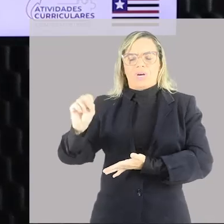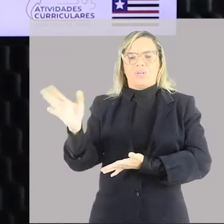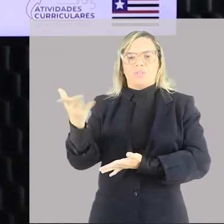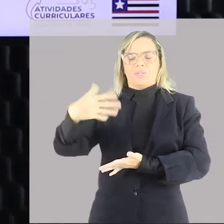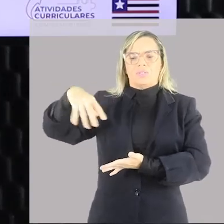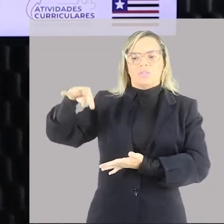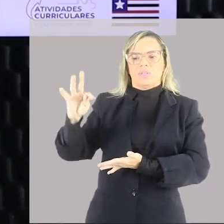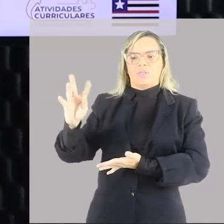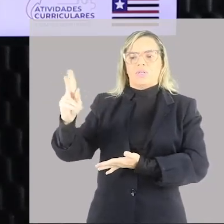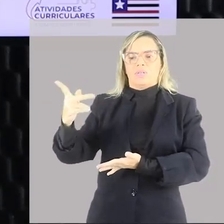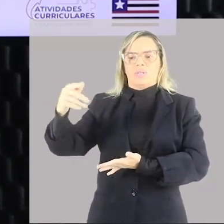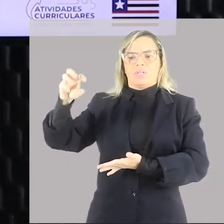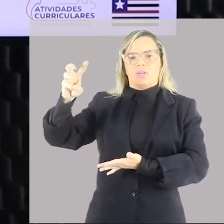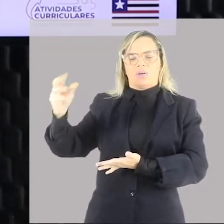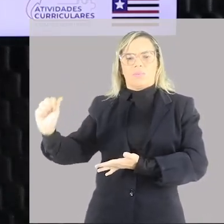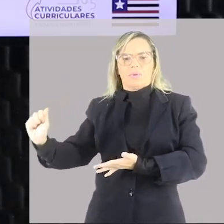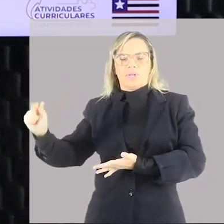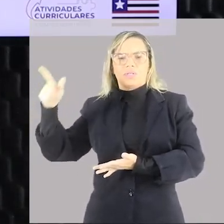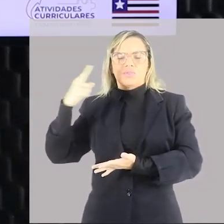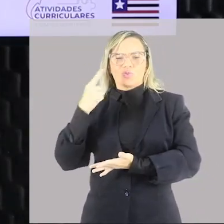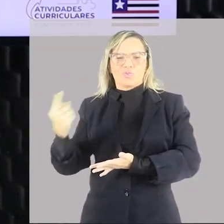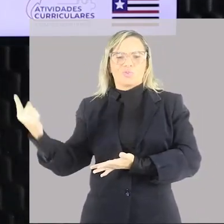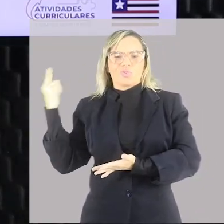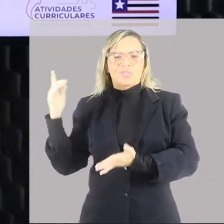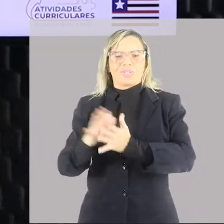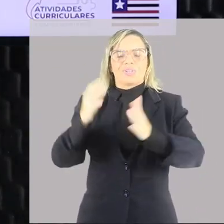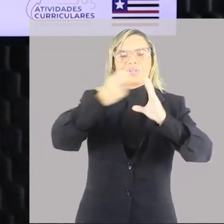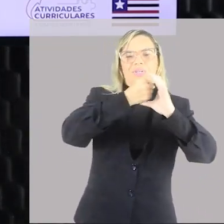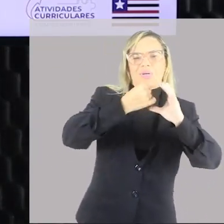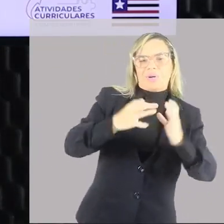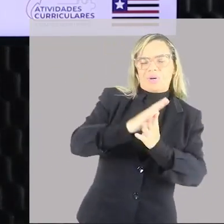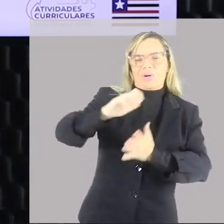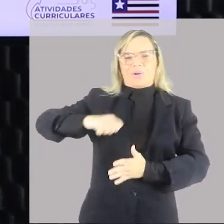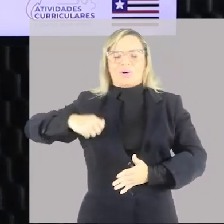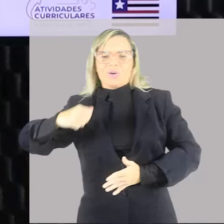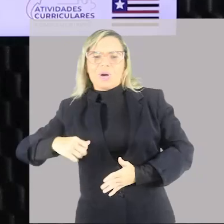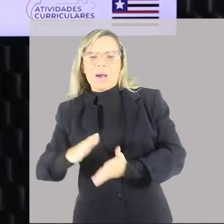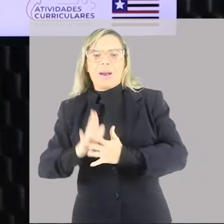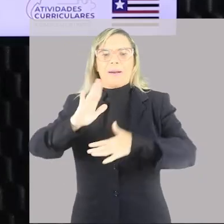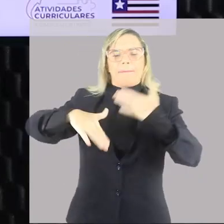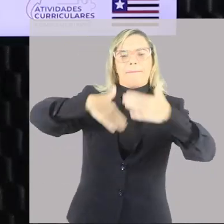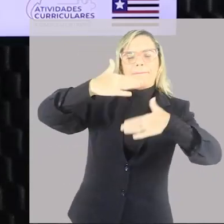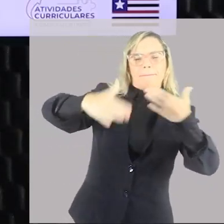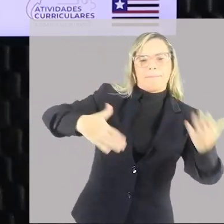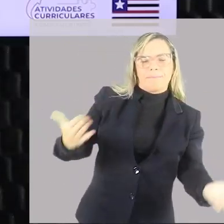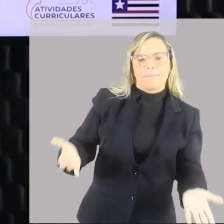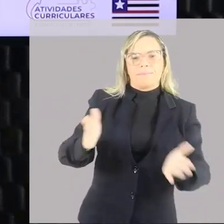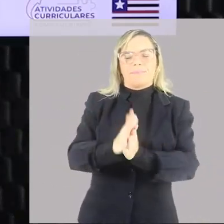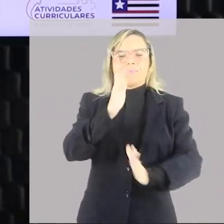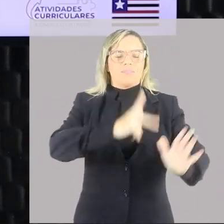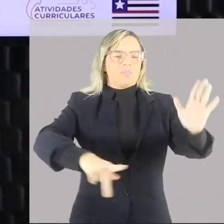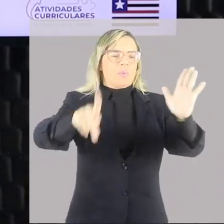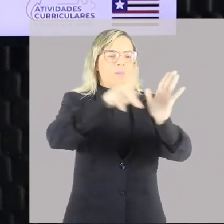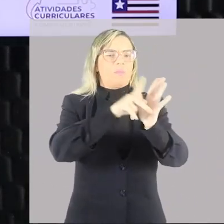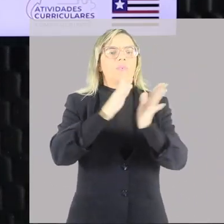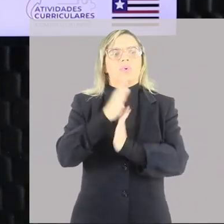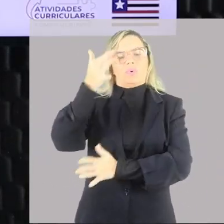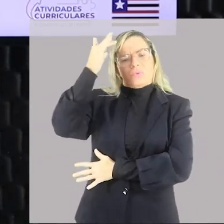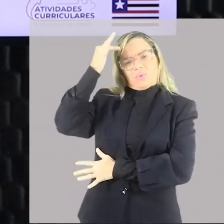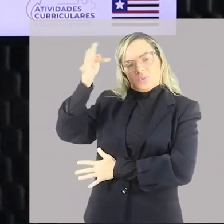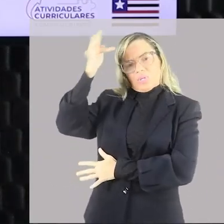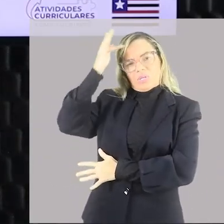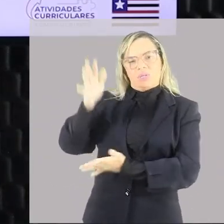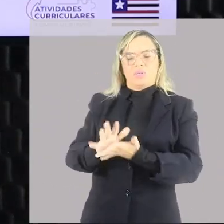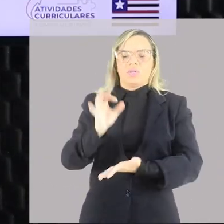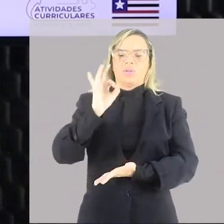sempre despontando como atitudes, como procedimentos da própria filosofia, correto?